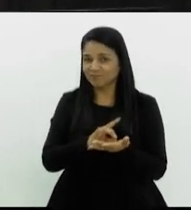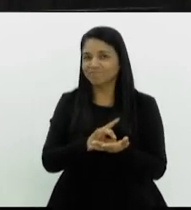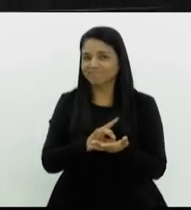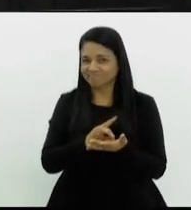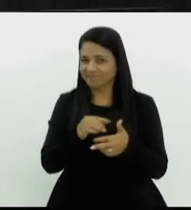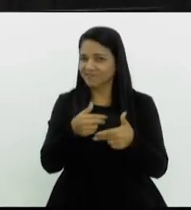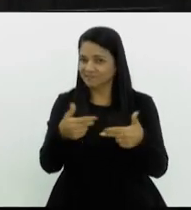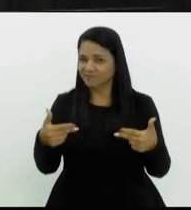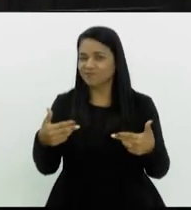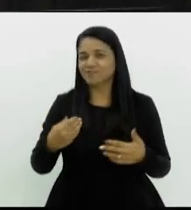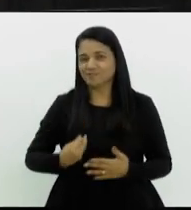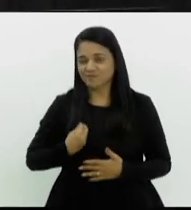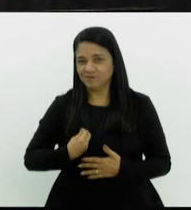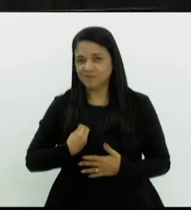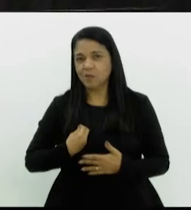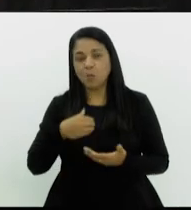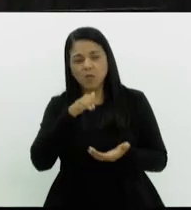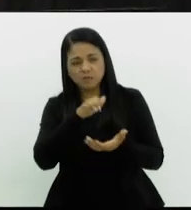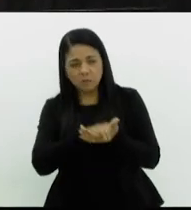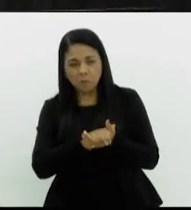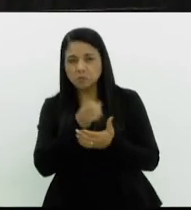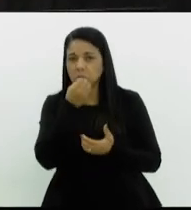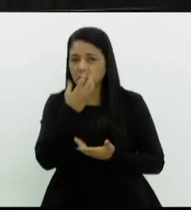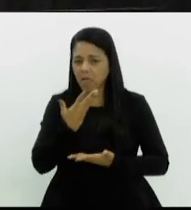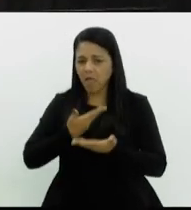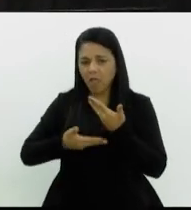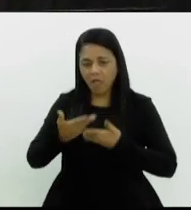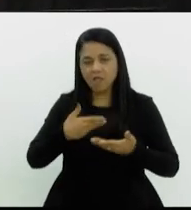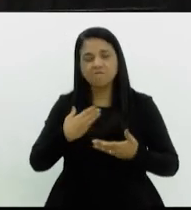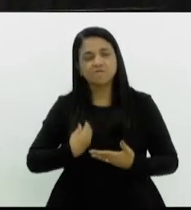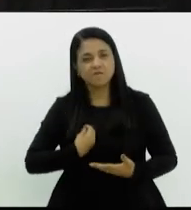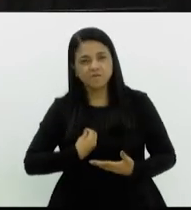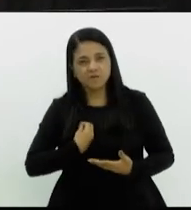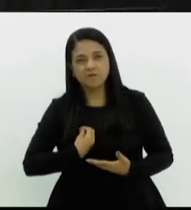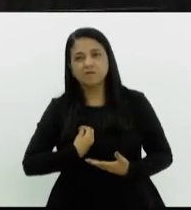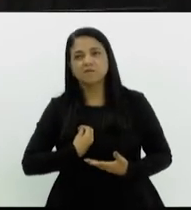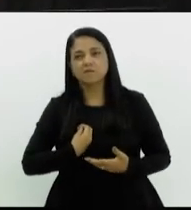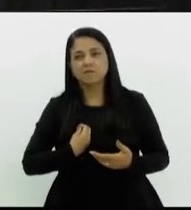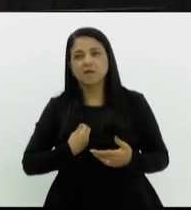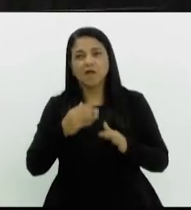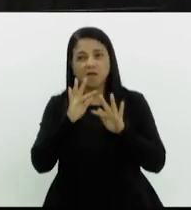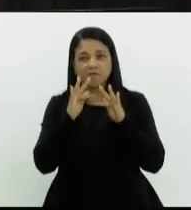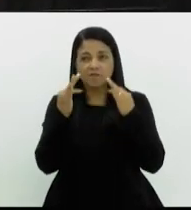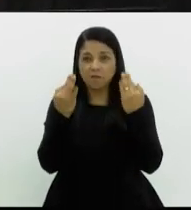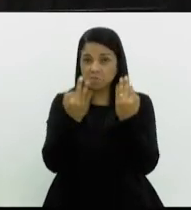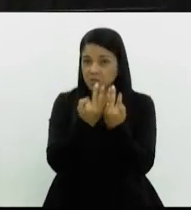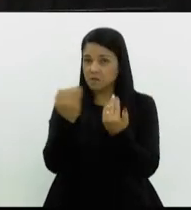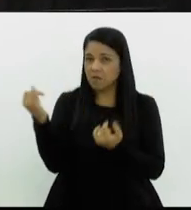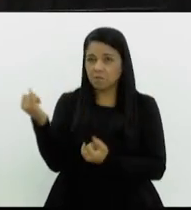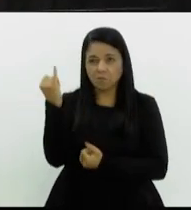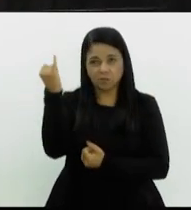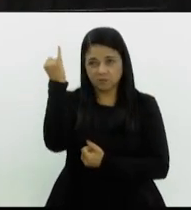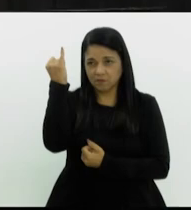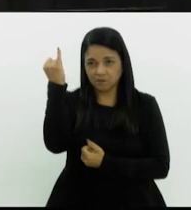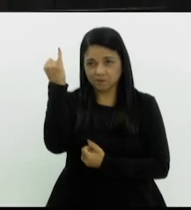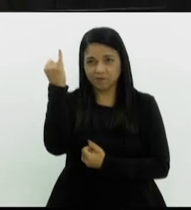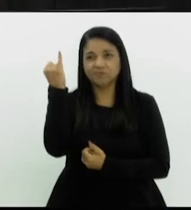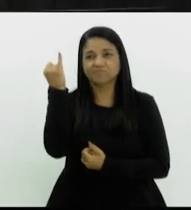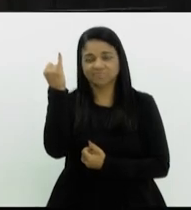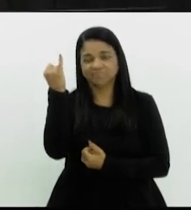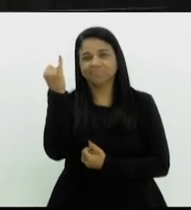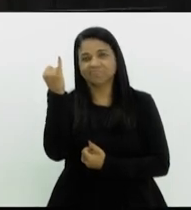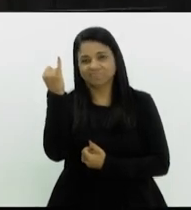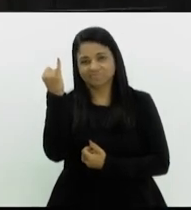dos fatos é que os casais podem se dar bem, as pessoas podem conviver, a família é o que há de mais importante, não há nada mais importante do que